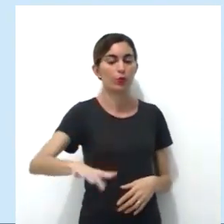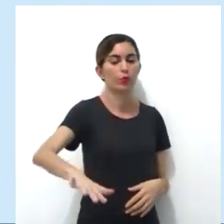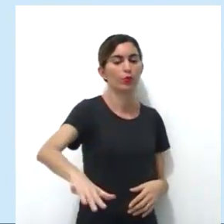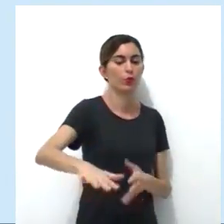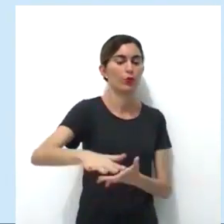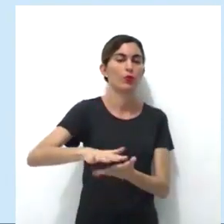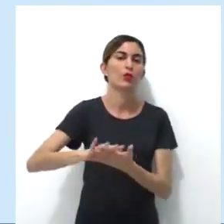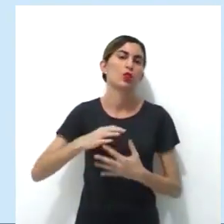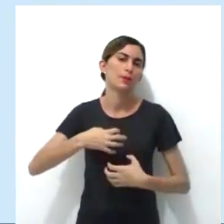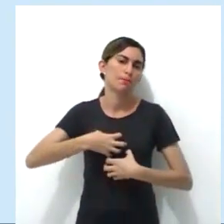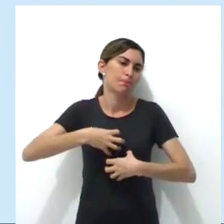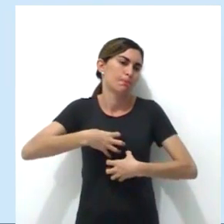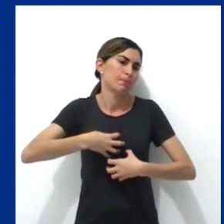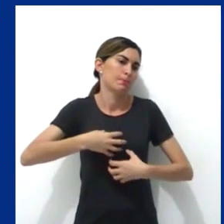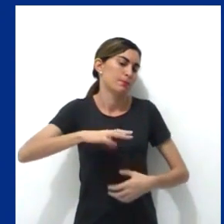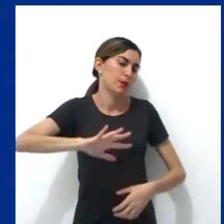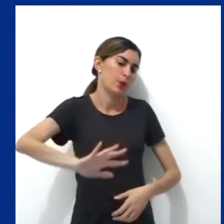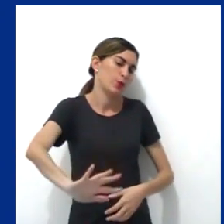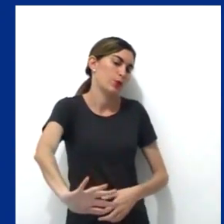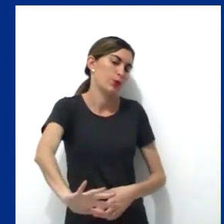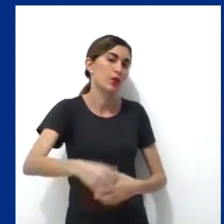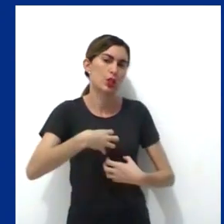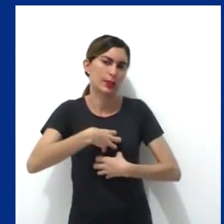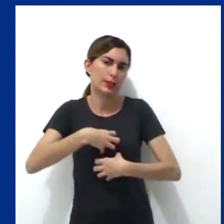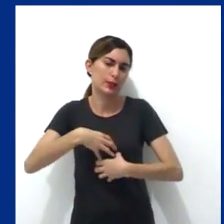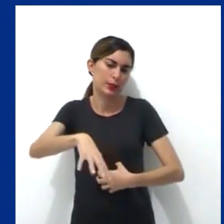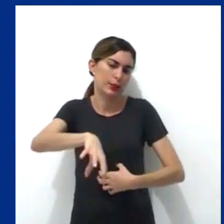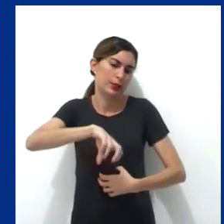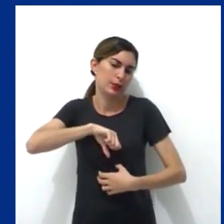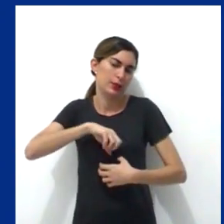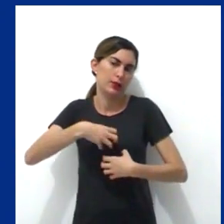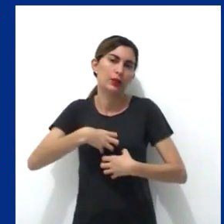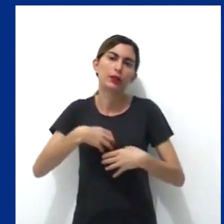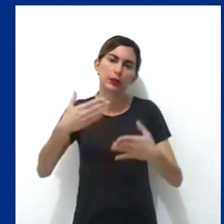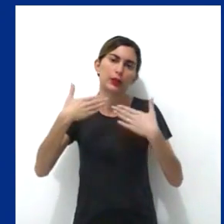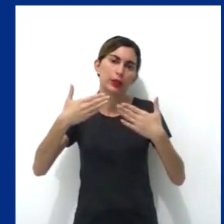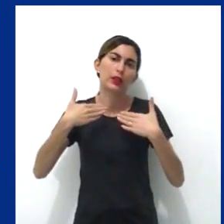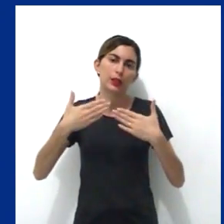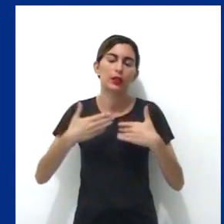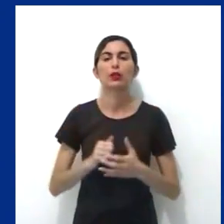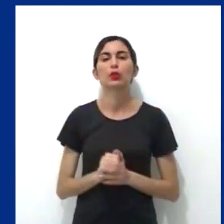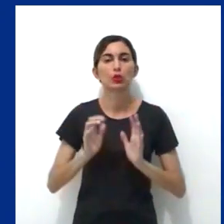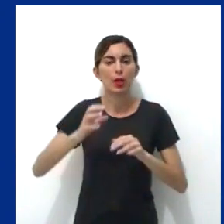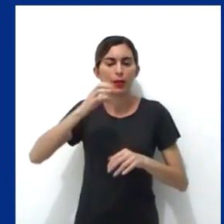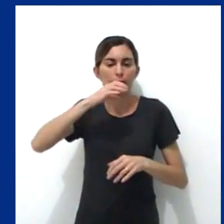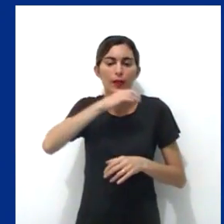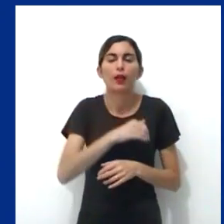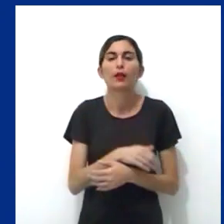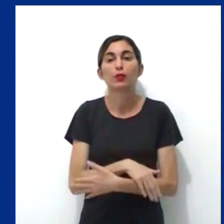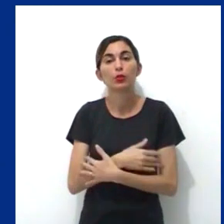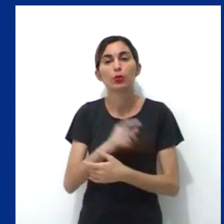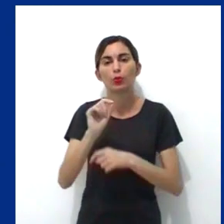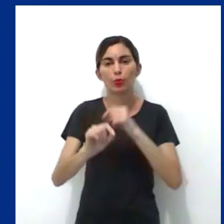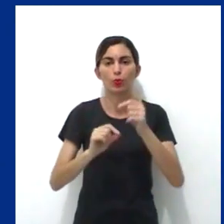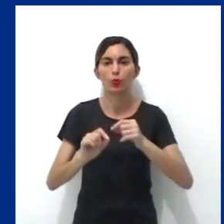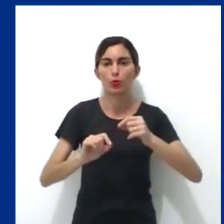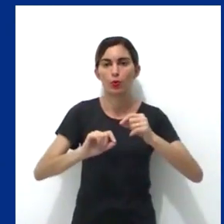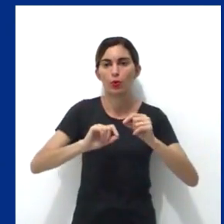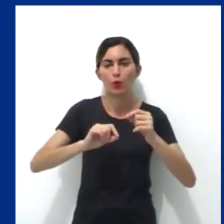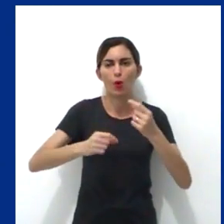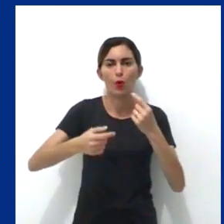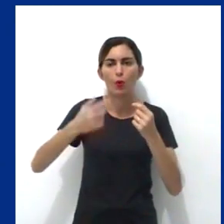que é a propagação do calor através de ondas. Então, não tem um contato direto com o fogo, com o calor, para